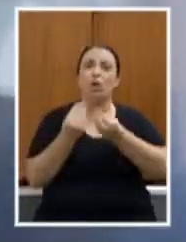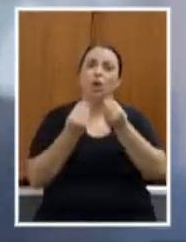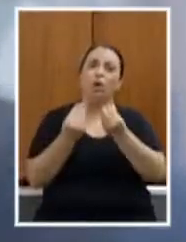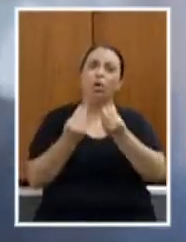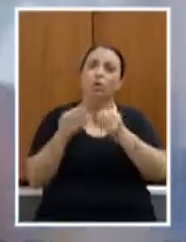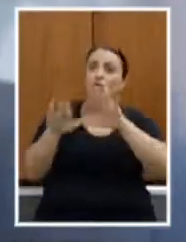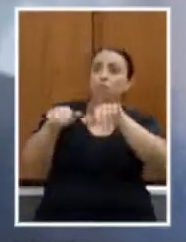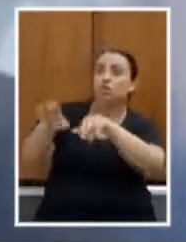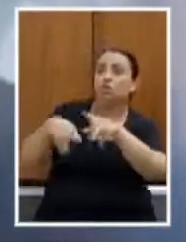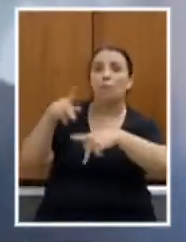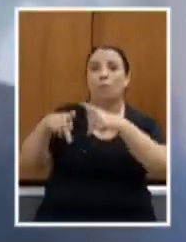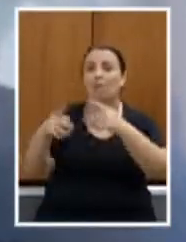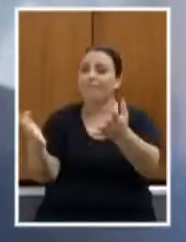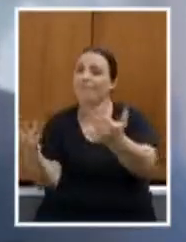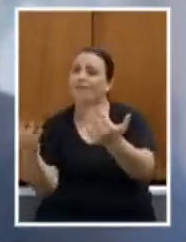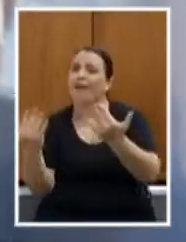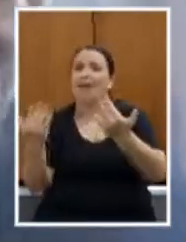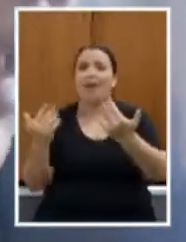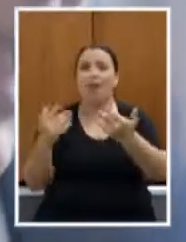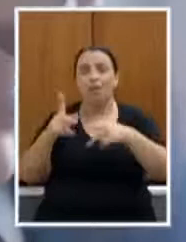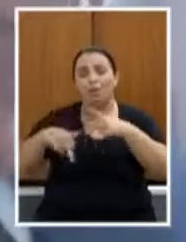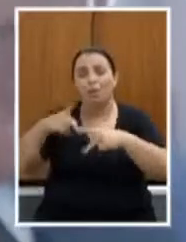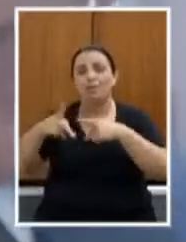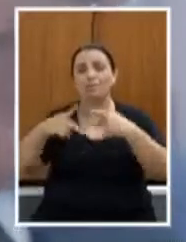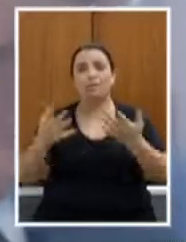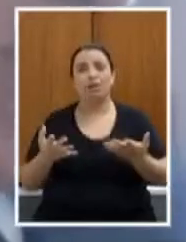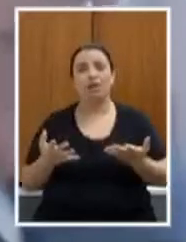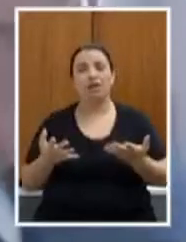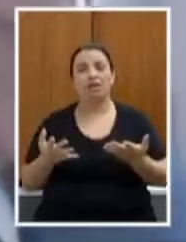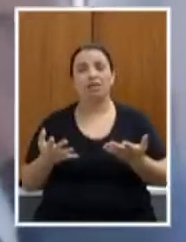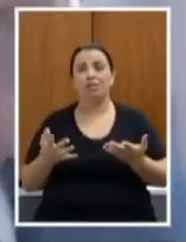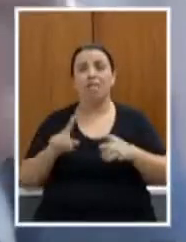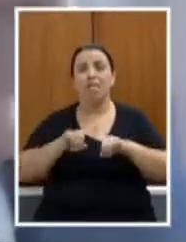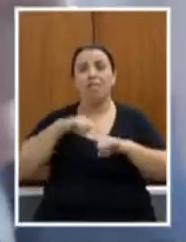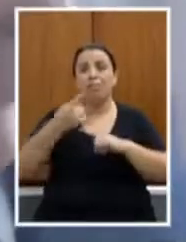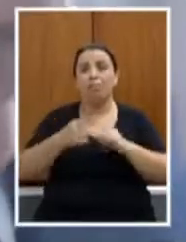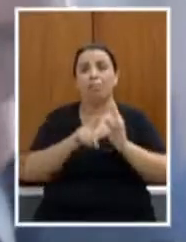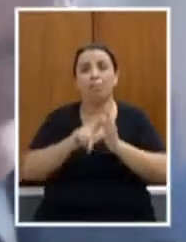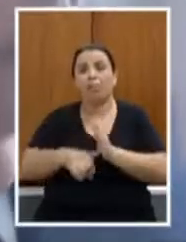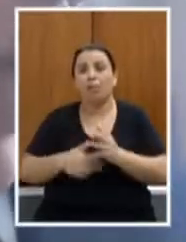povo, ir até o povo? Olha, esse ano, senhor presidente,